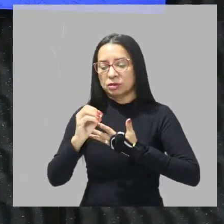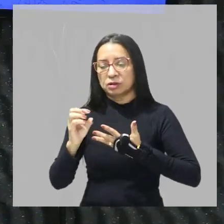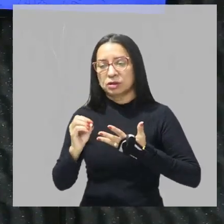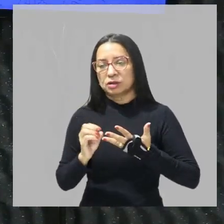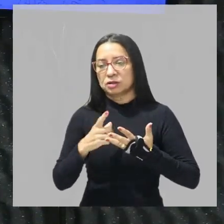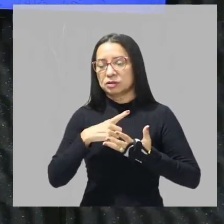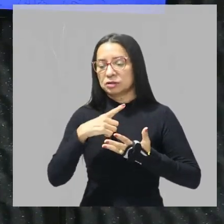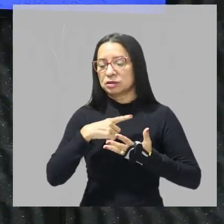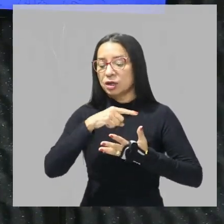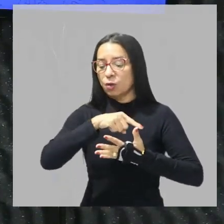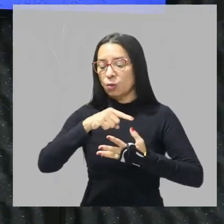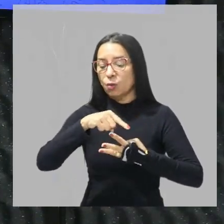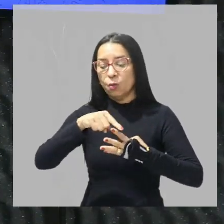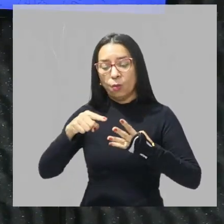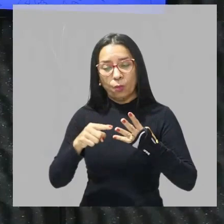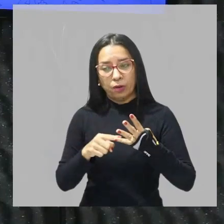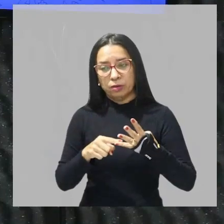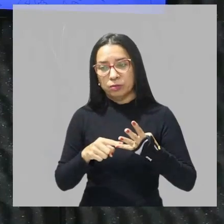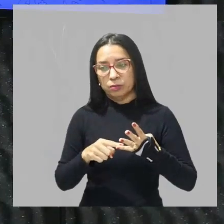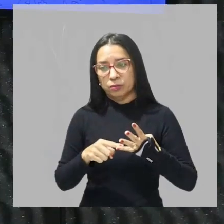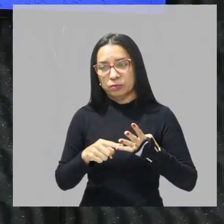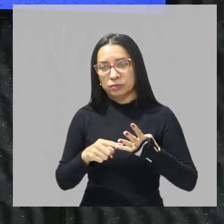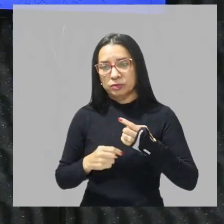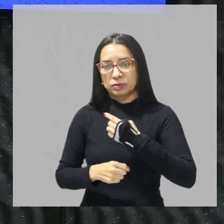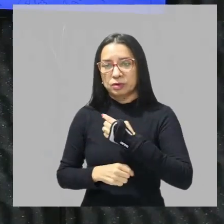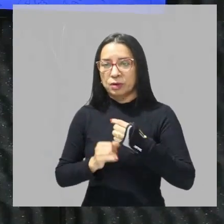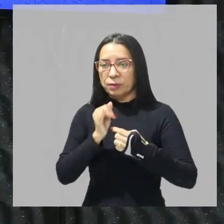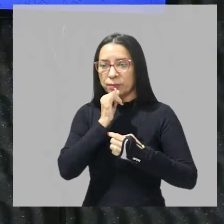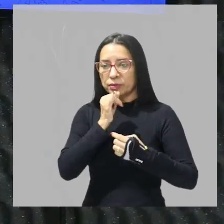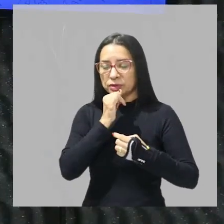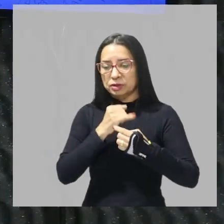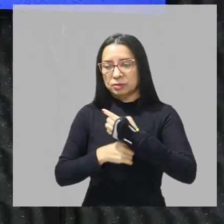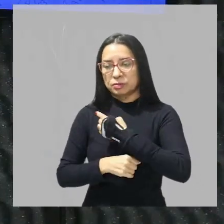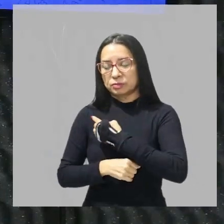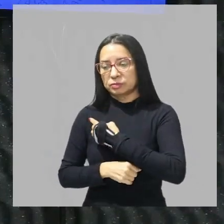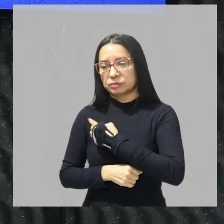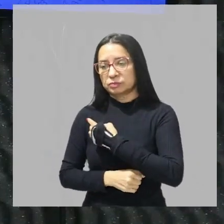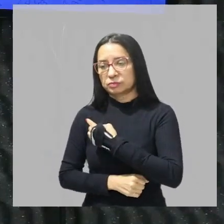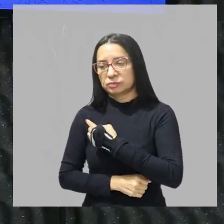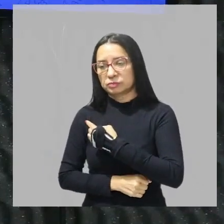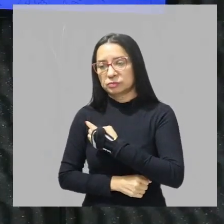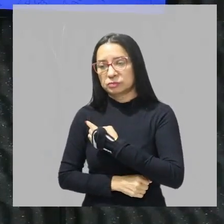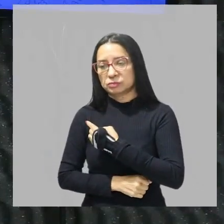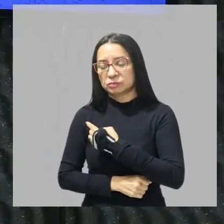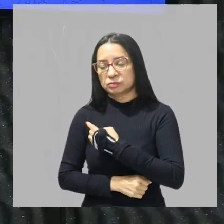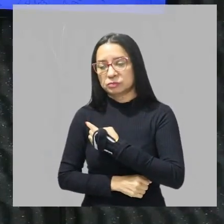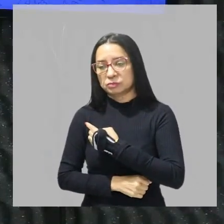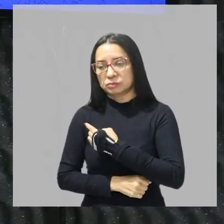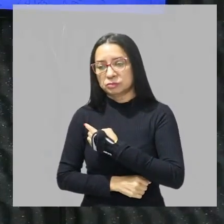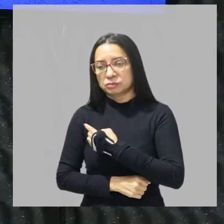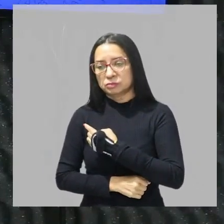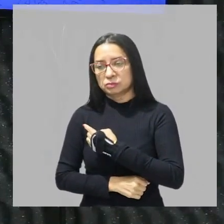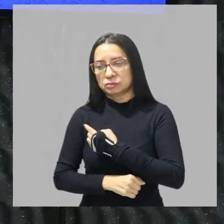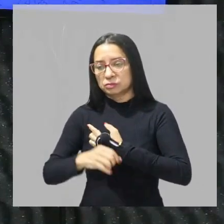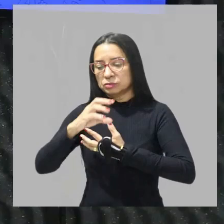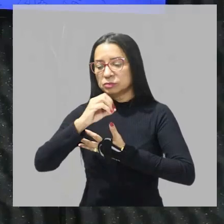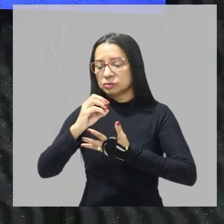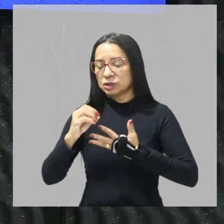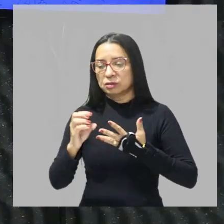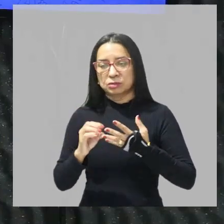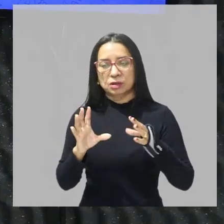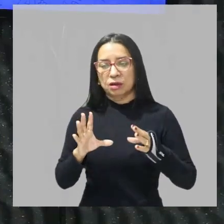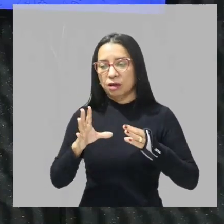alimentares que tenha 4 níveis tróficos. Então eu, por exemplo, esquematizei aqui, ó, nossa cadeia alimentar, a nossa teia alimentar completa